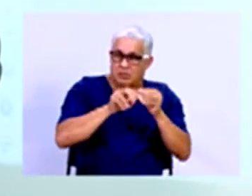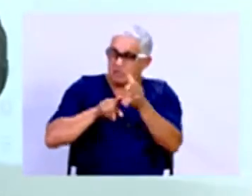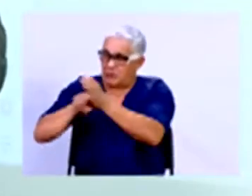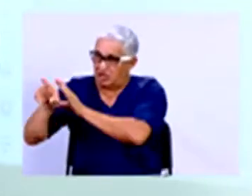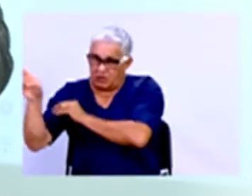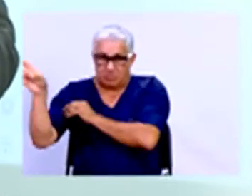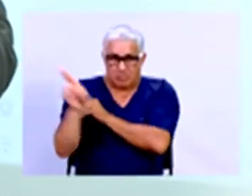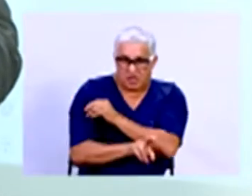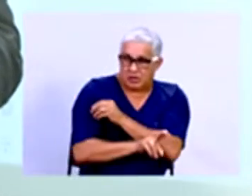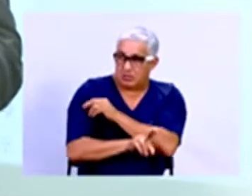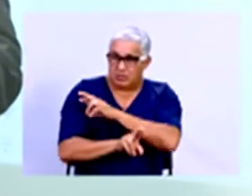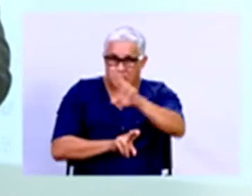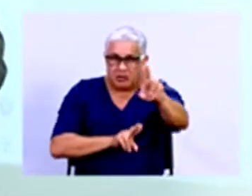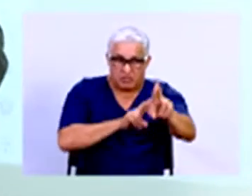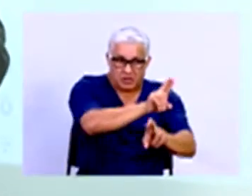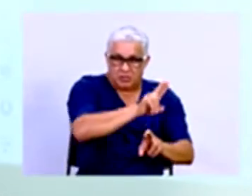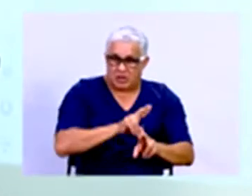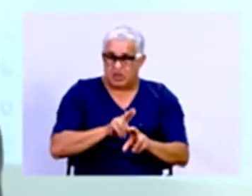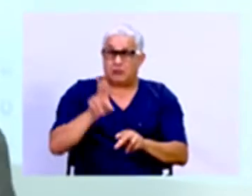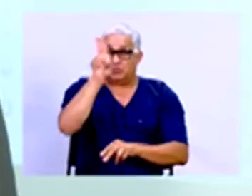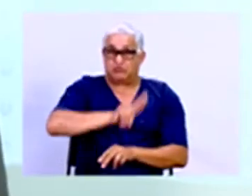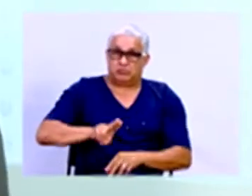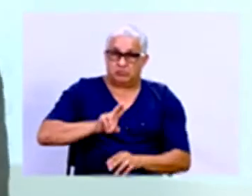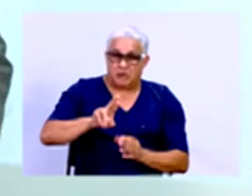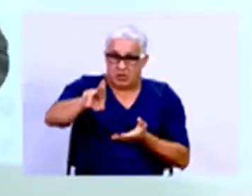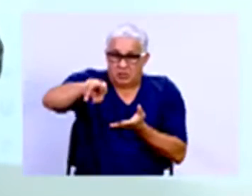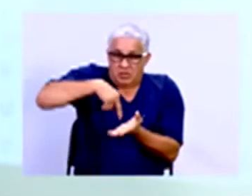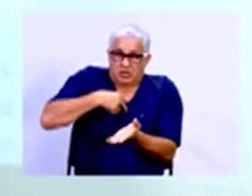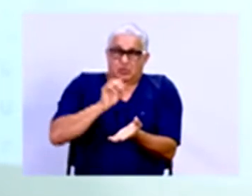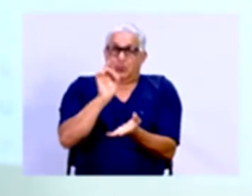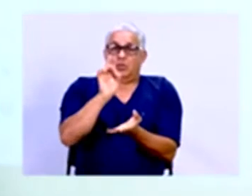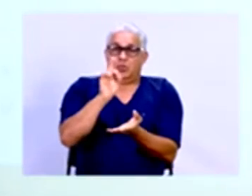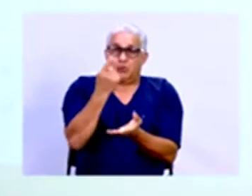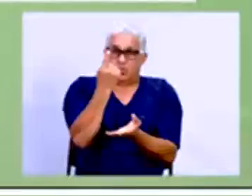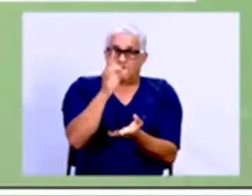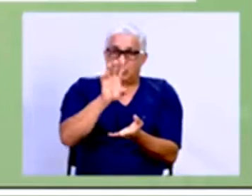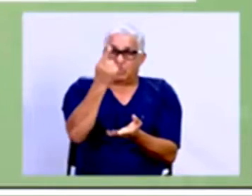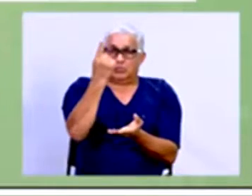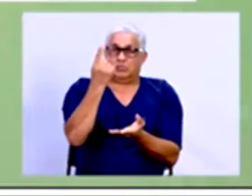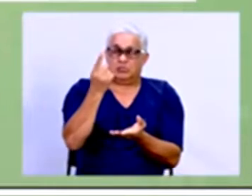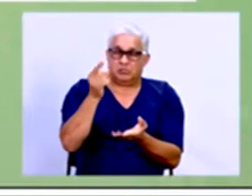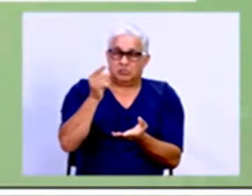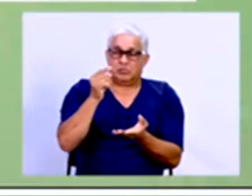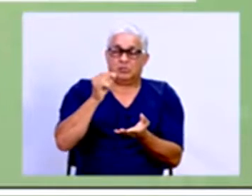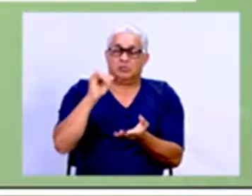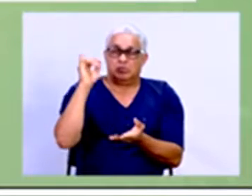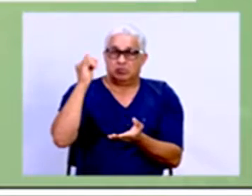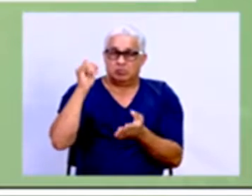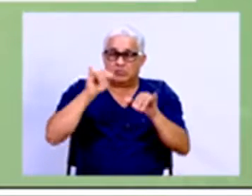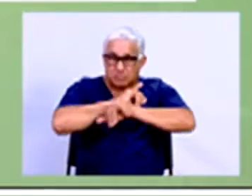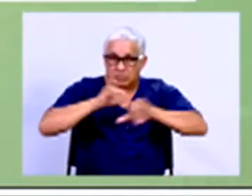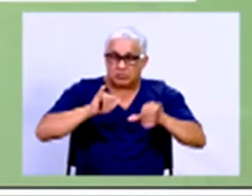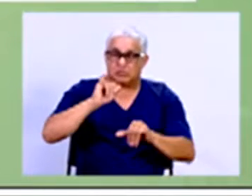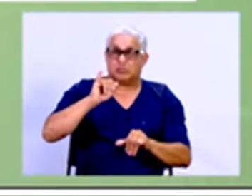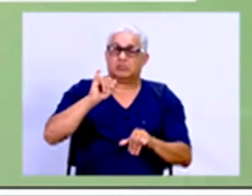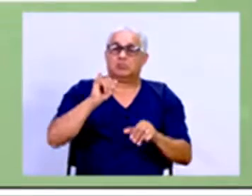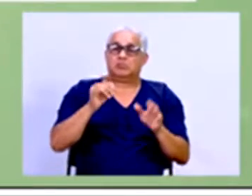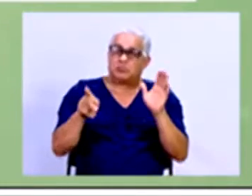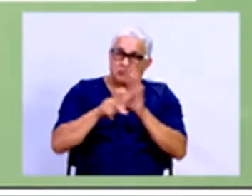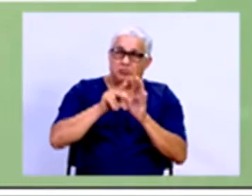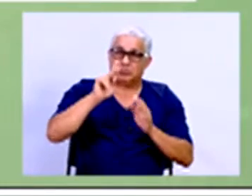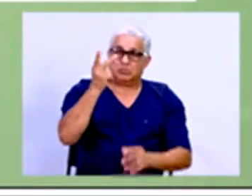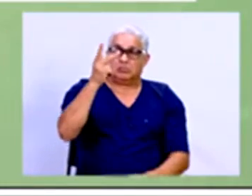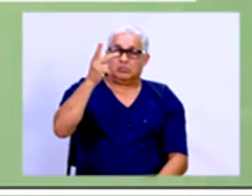informações e retorna para o usuário apenas as informações no formato HTML, né? Então, basicamente, nós temos essa